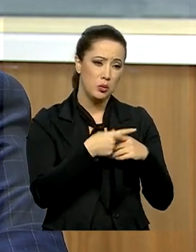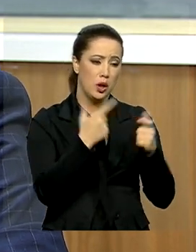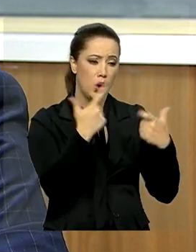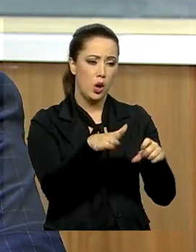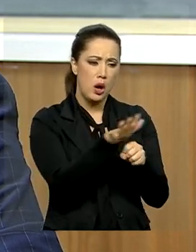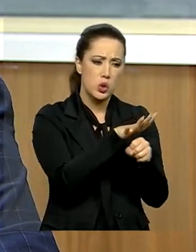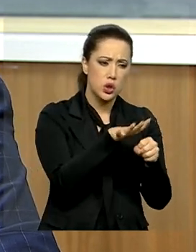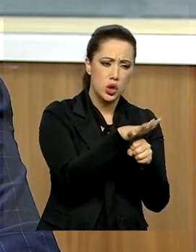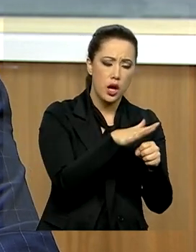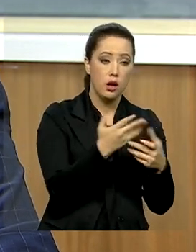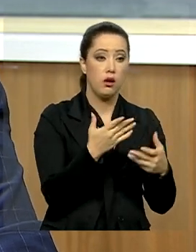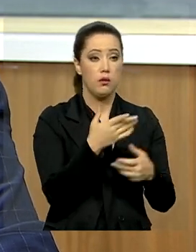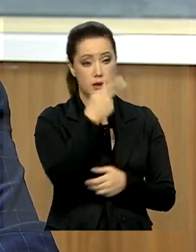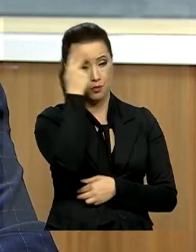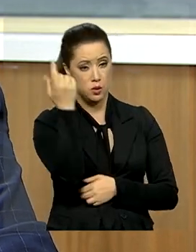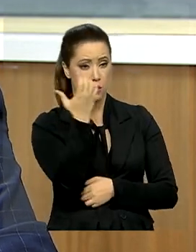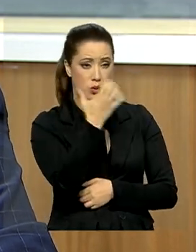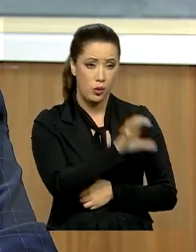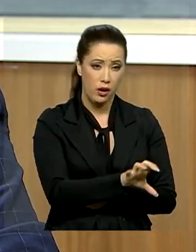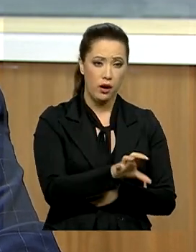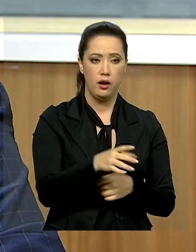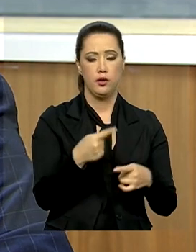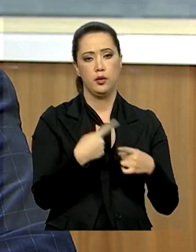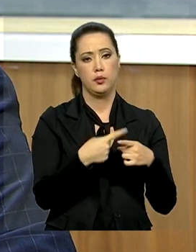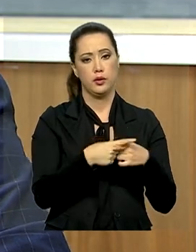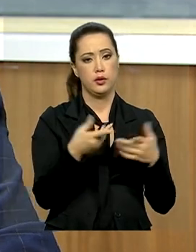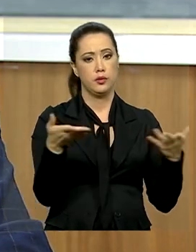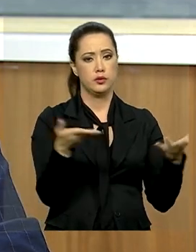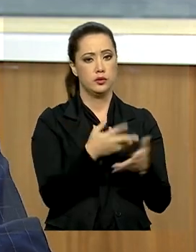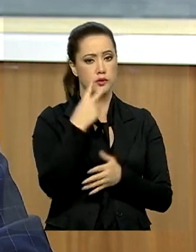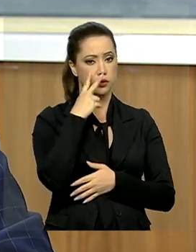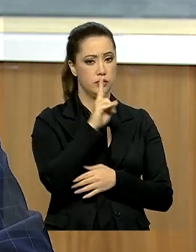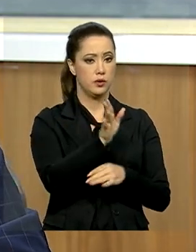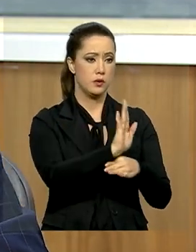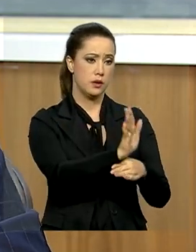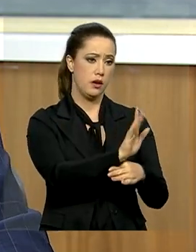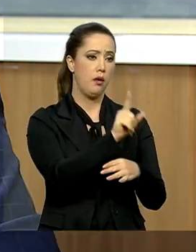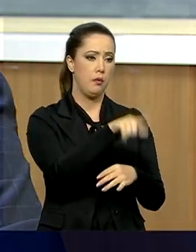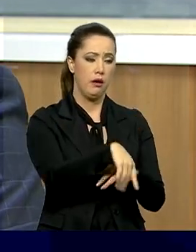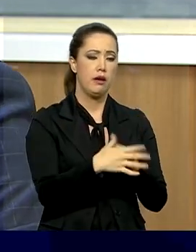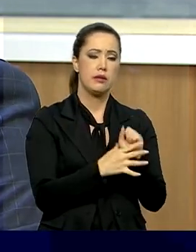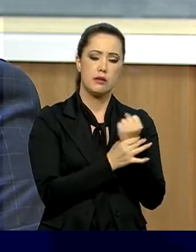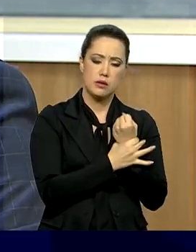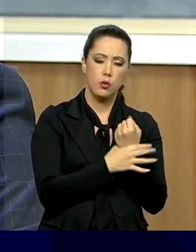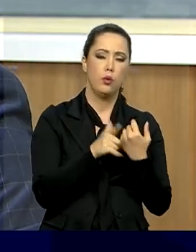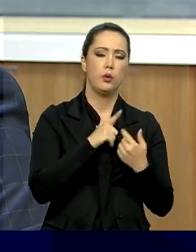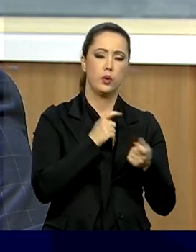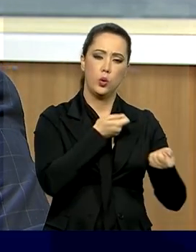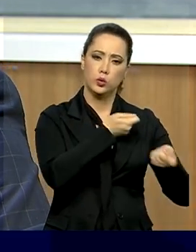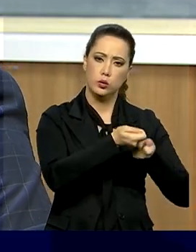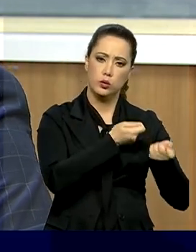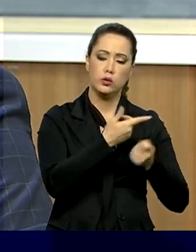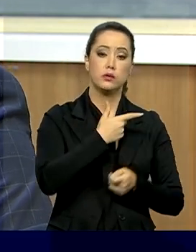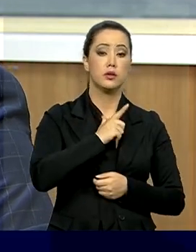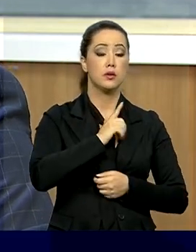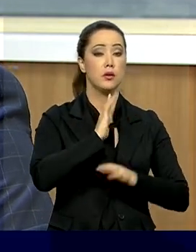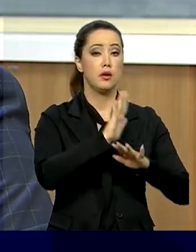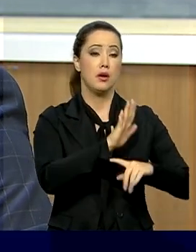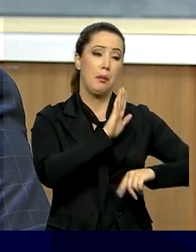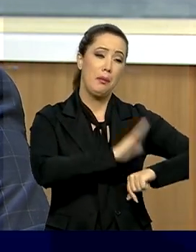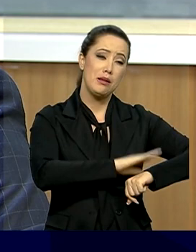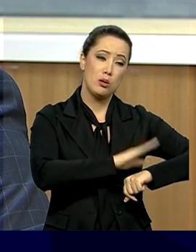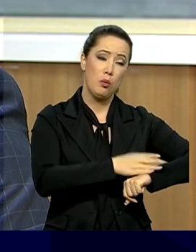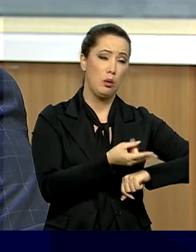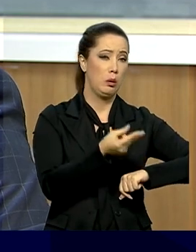o que a gente sabe que hoje não é não é não é um fator tão relevante porque cinema hoje é um lugar seguro controlado é mas por um